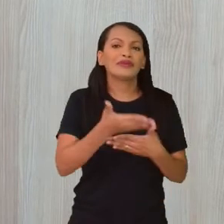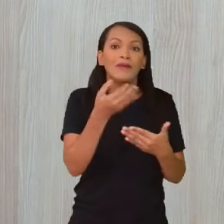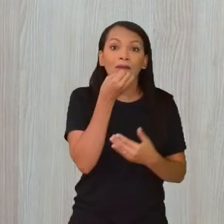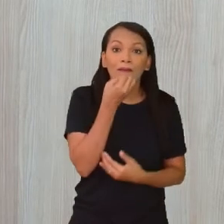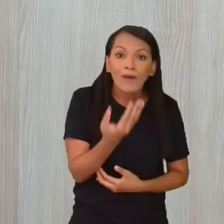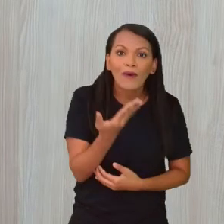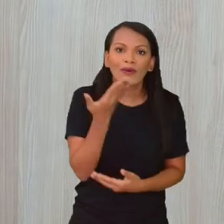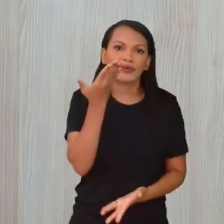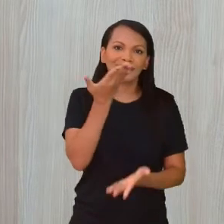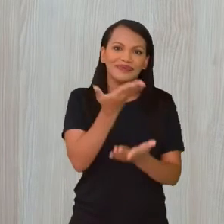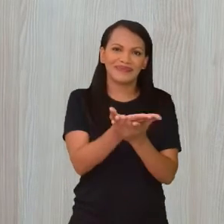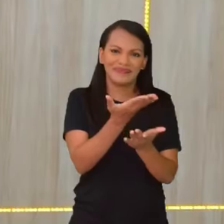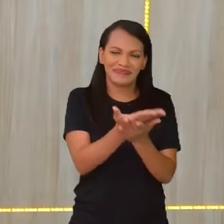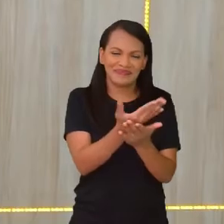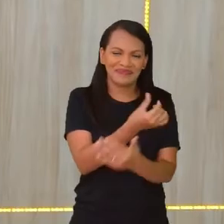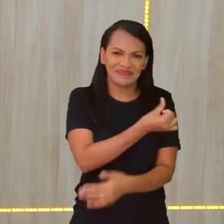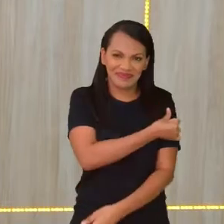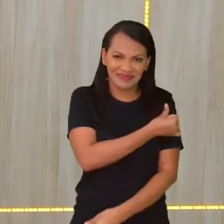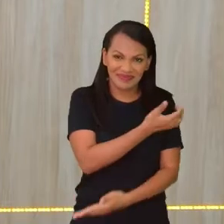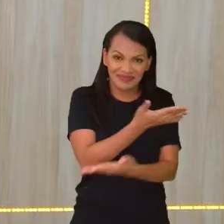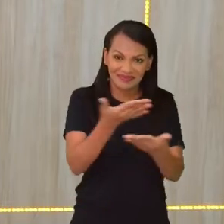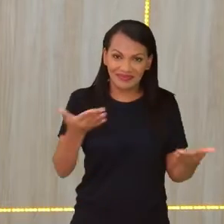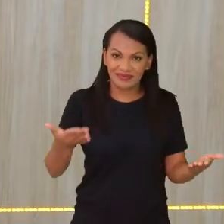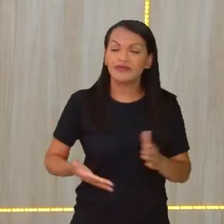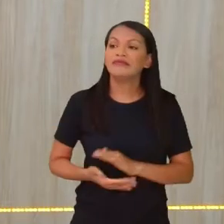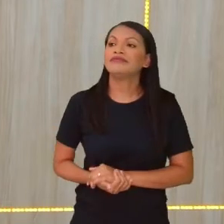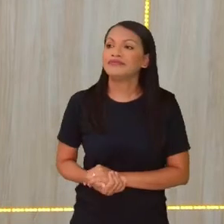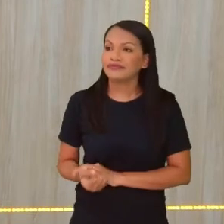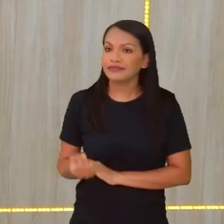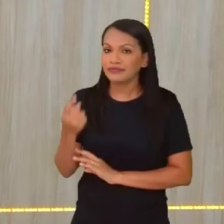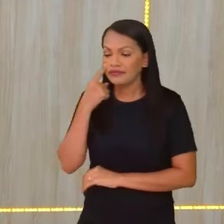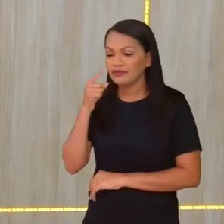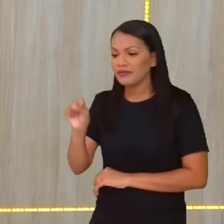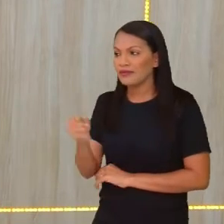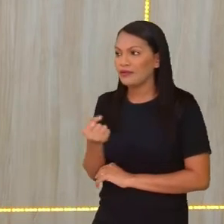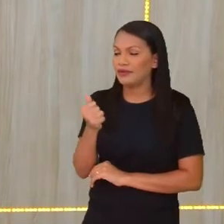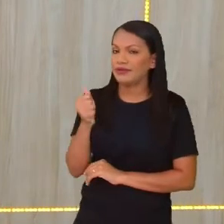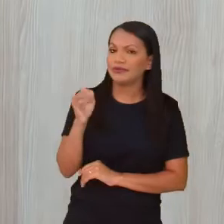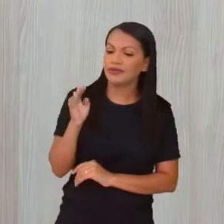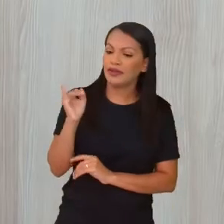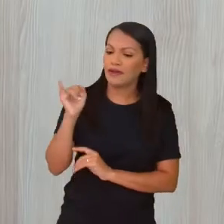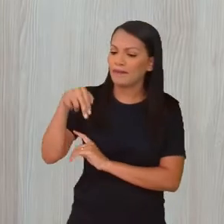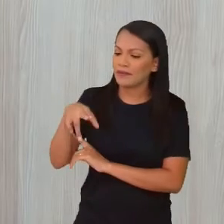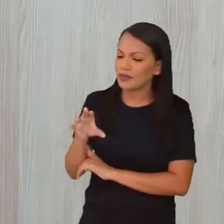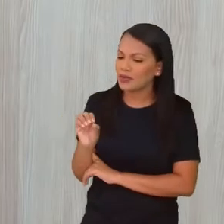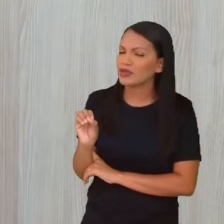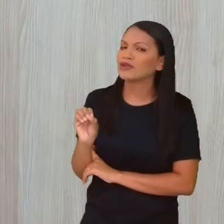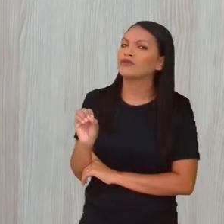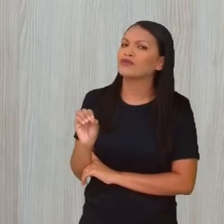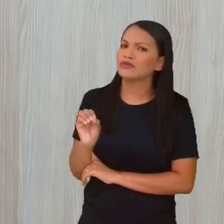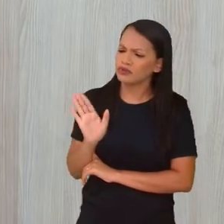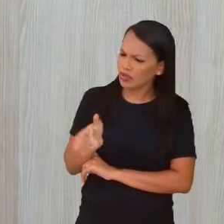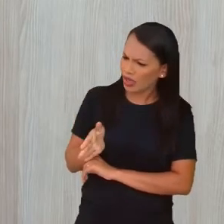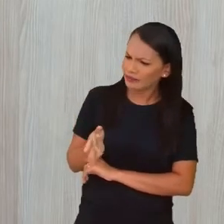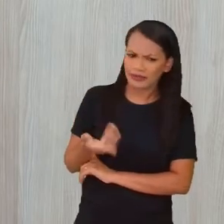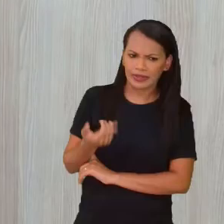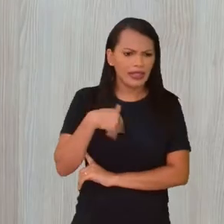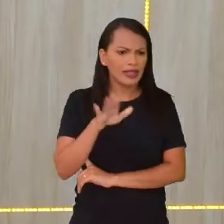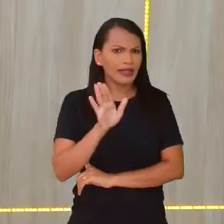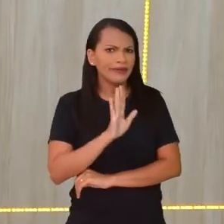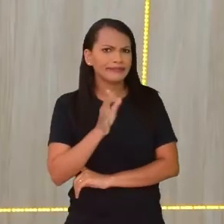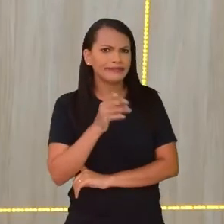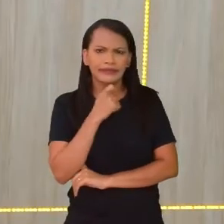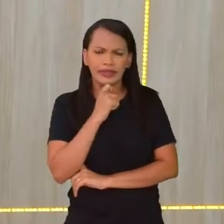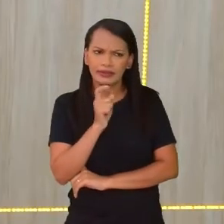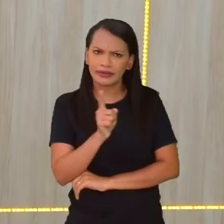do 6º ano. É isso aí. Então, Sabino já está por aí? Sabino ainda não deu o bom dia dele, não. Deu bom dia não, né?